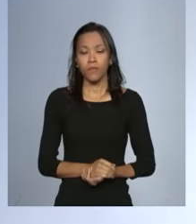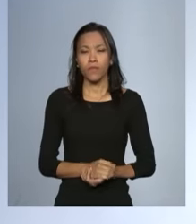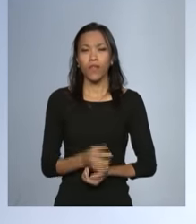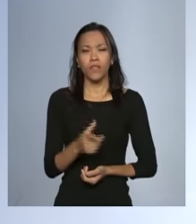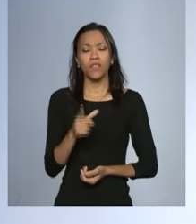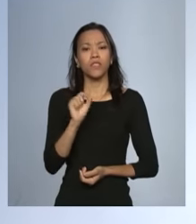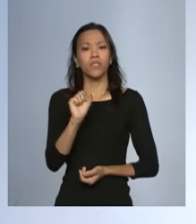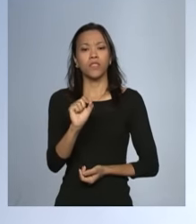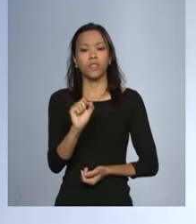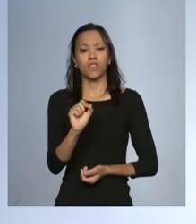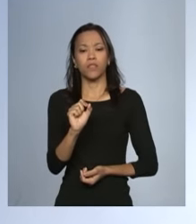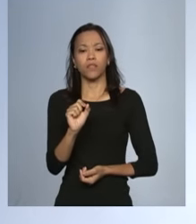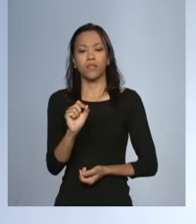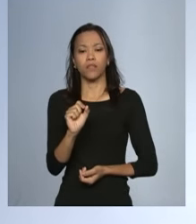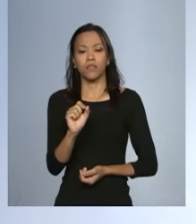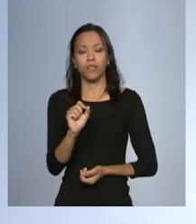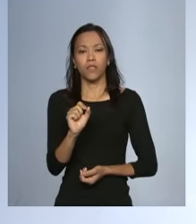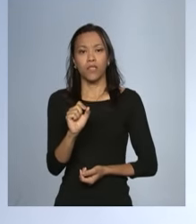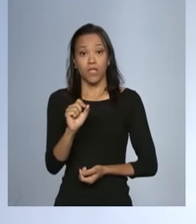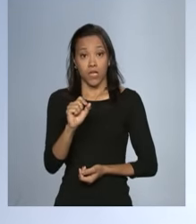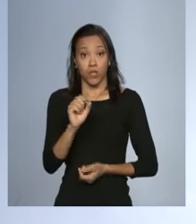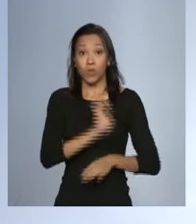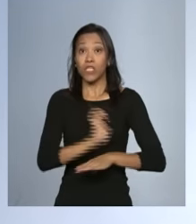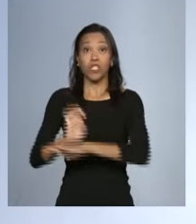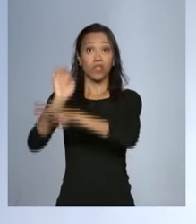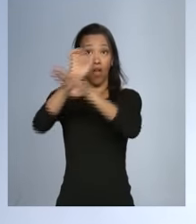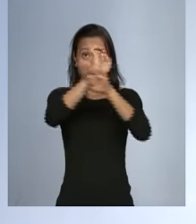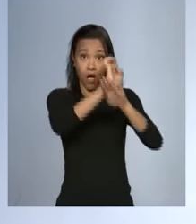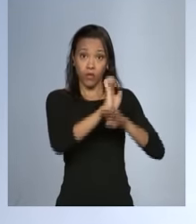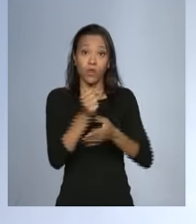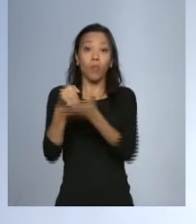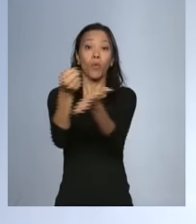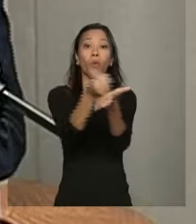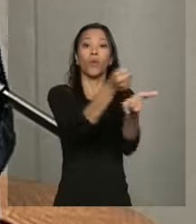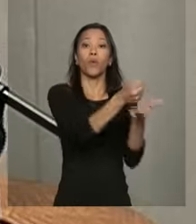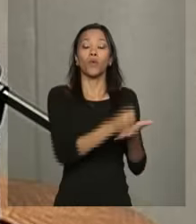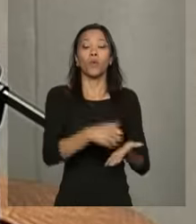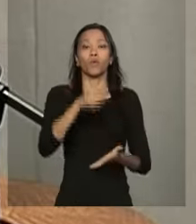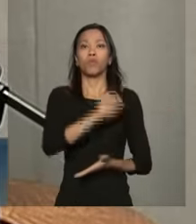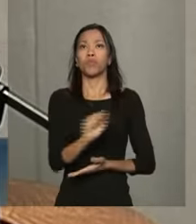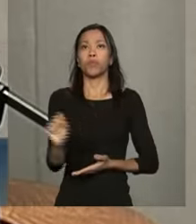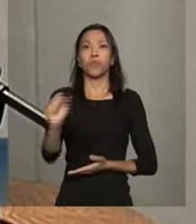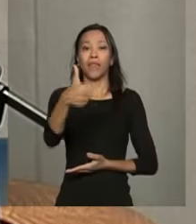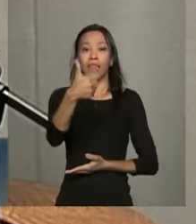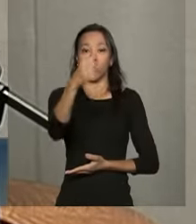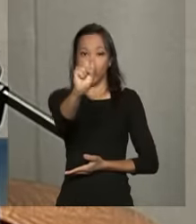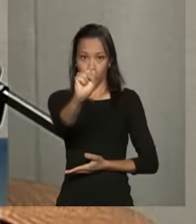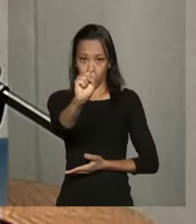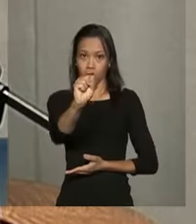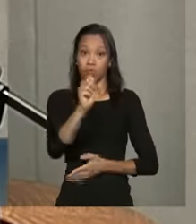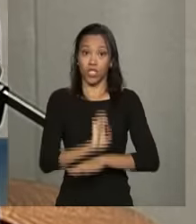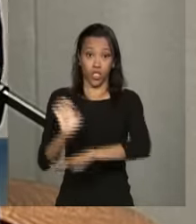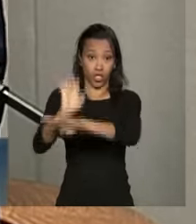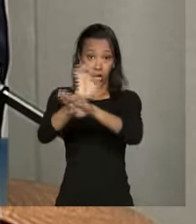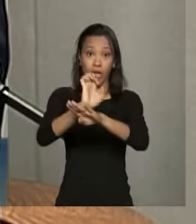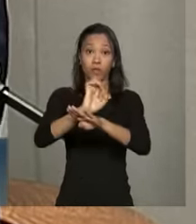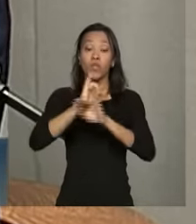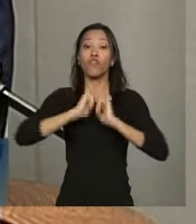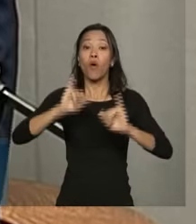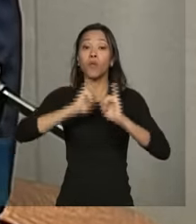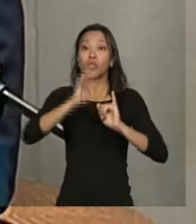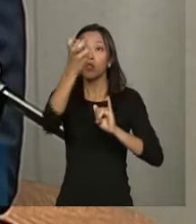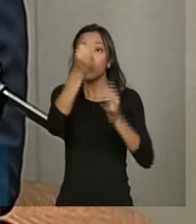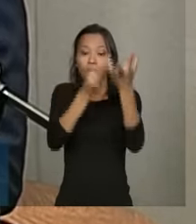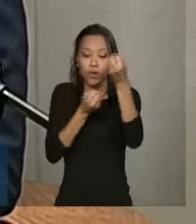atendimento eh nos Estados 18 estados enviaram dados e o que nós podemos